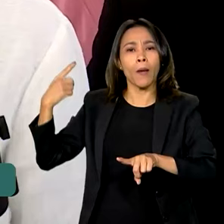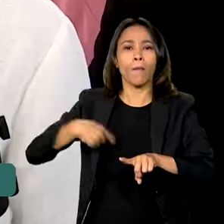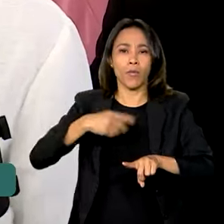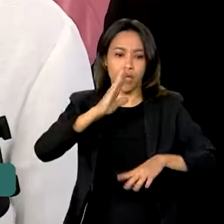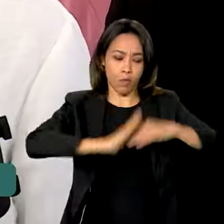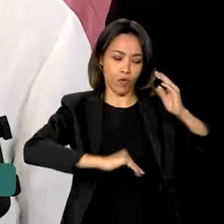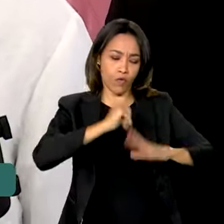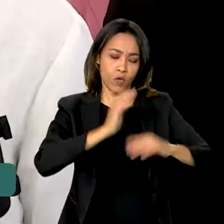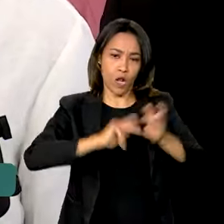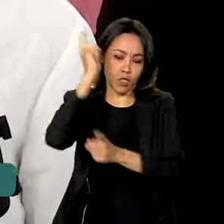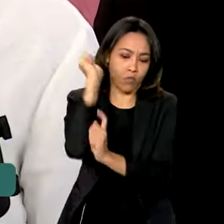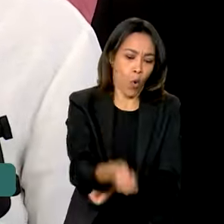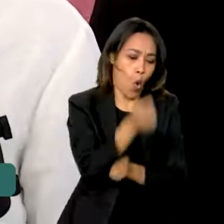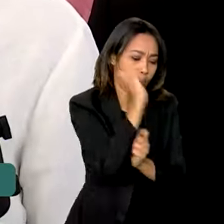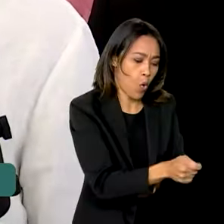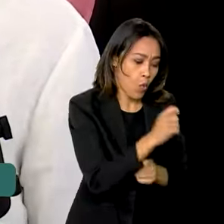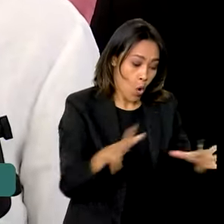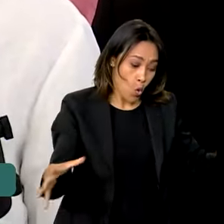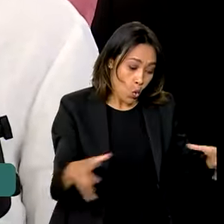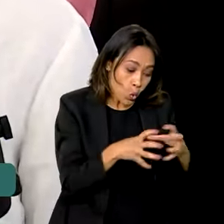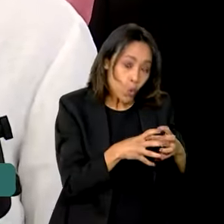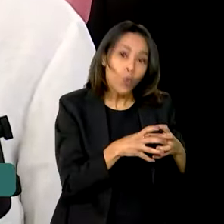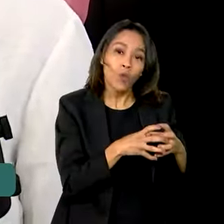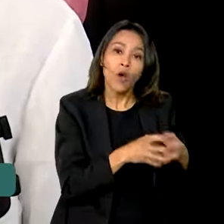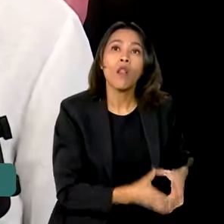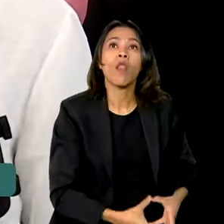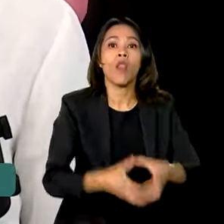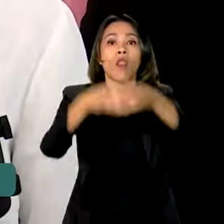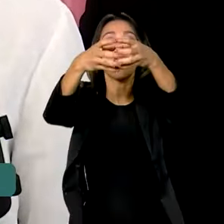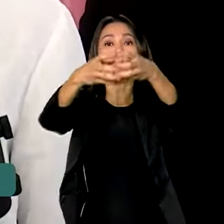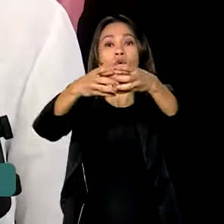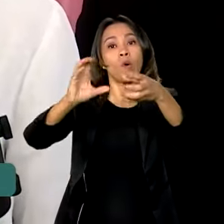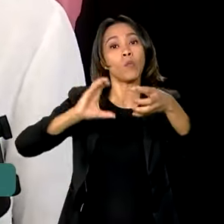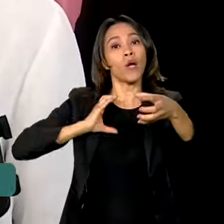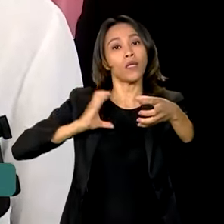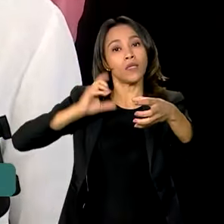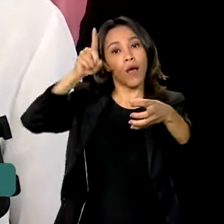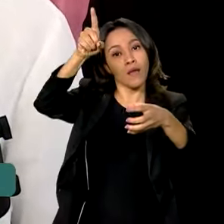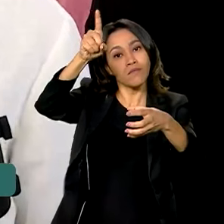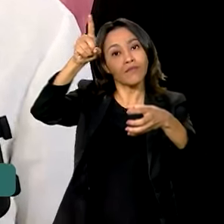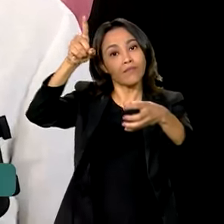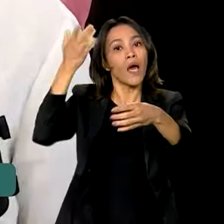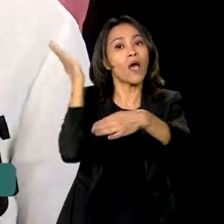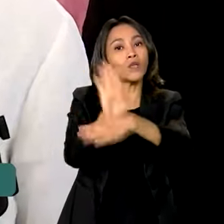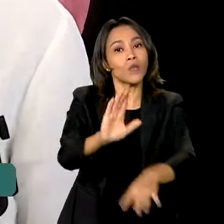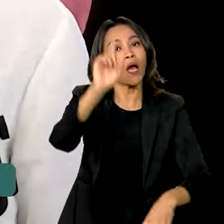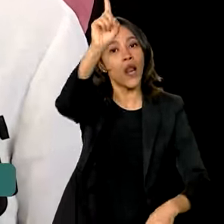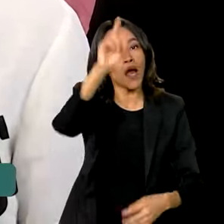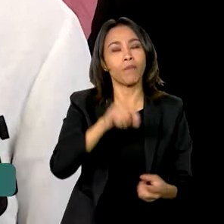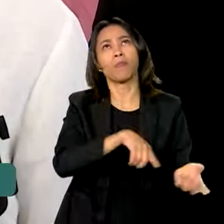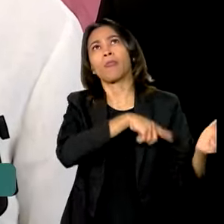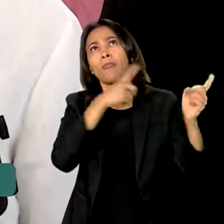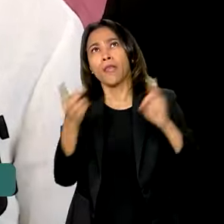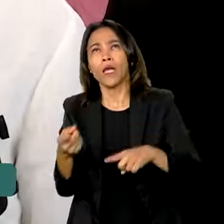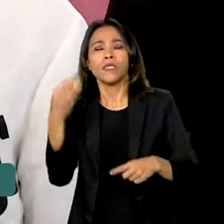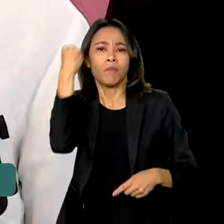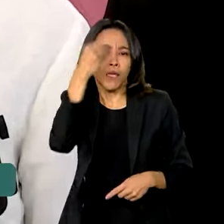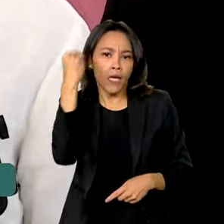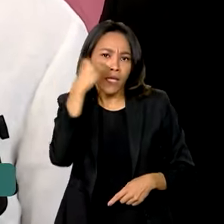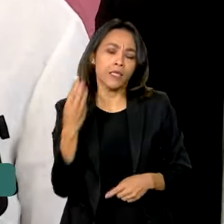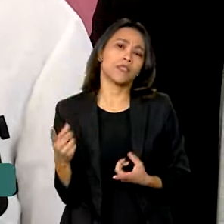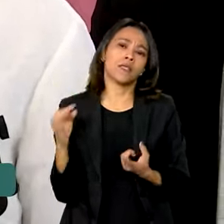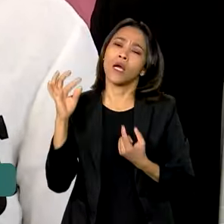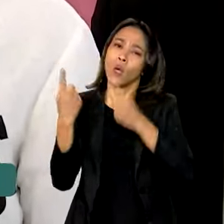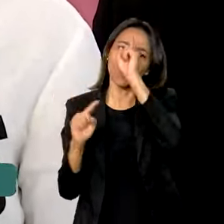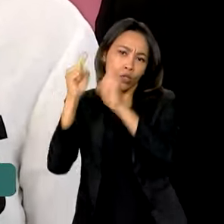brigadistas para o Canadá para ajudar nos incêndios do ano passado. Então, essas conexões nós temos com o Chile, podemos ter conexões